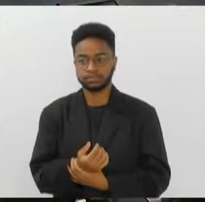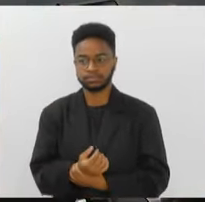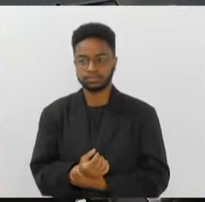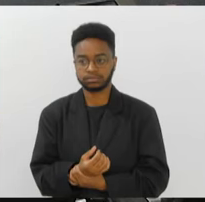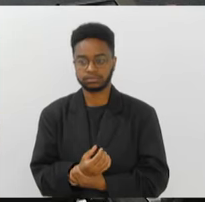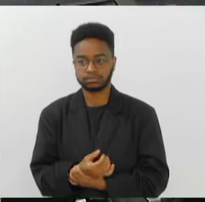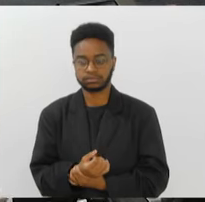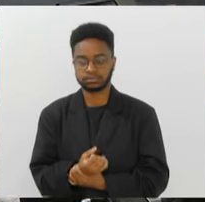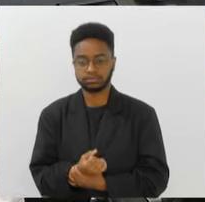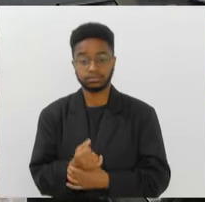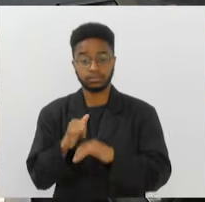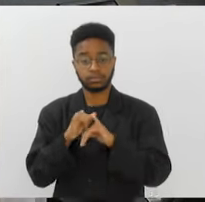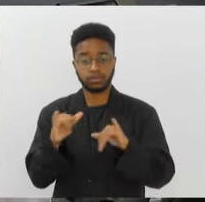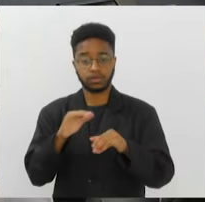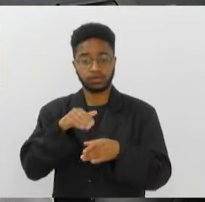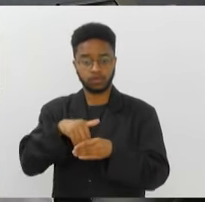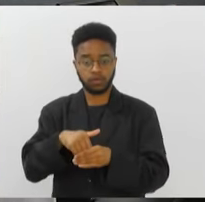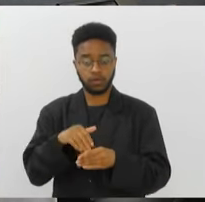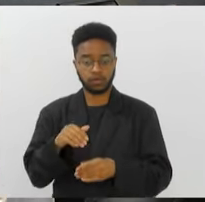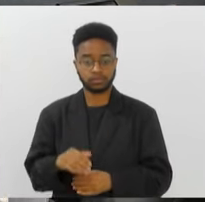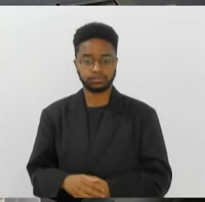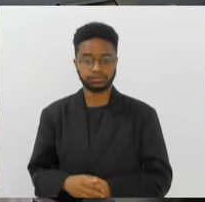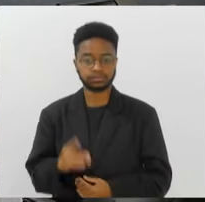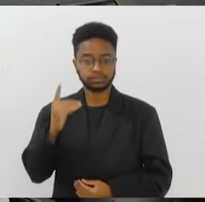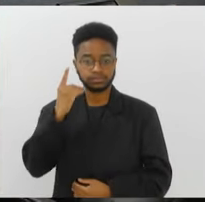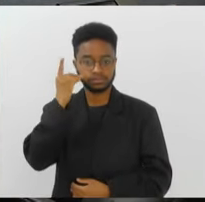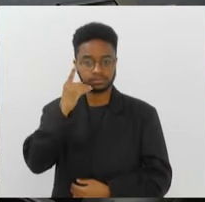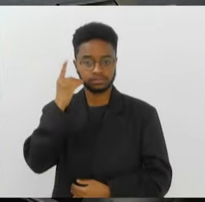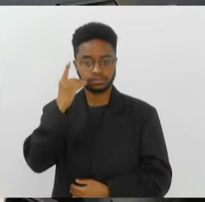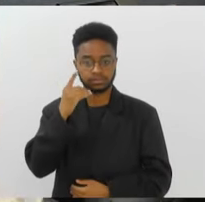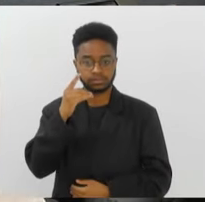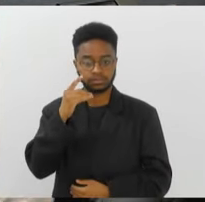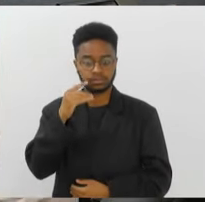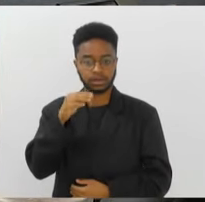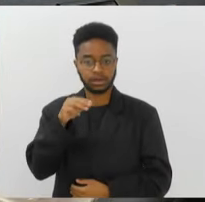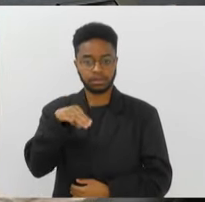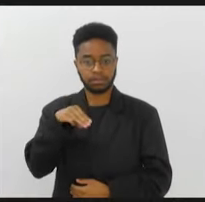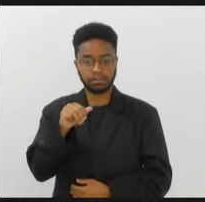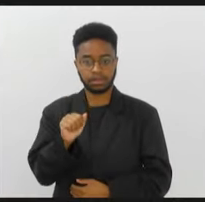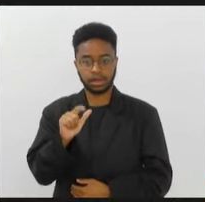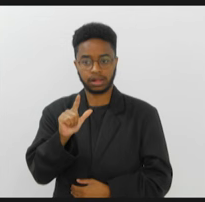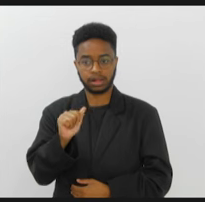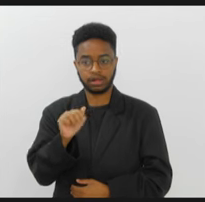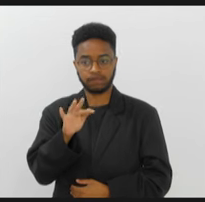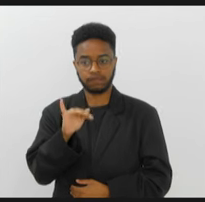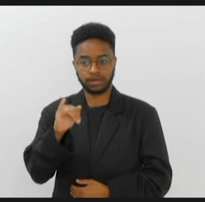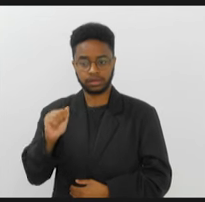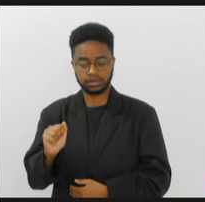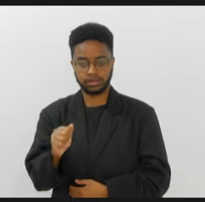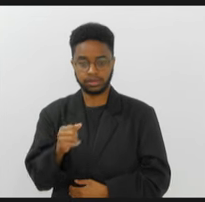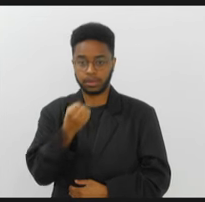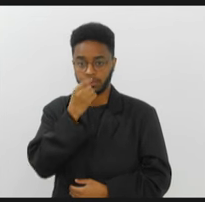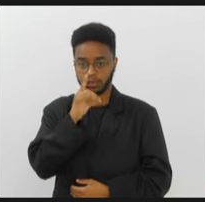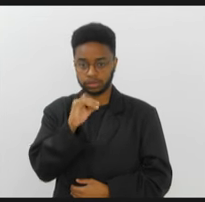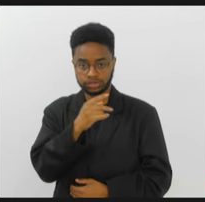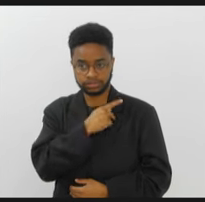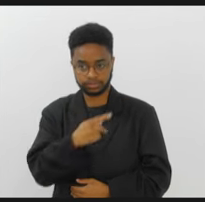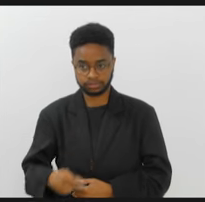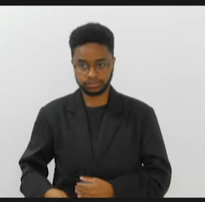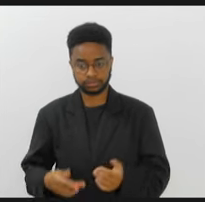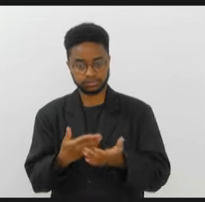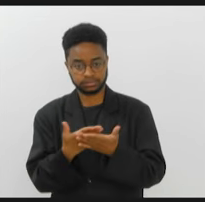Declaração de voto, presidente. Deputado Malafaia, por favor. Bom dia, presidente,